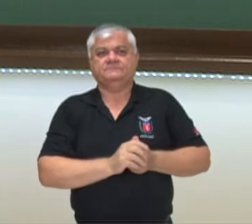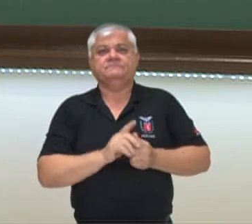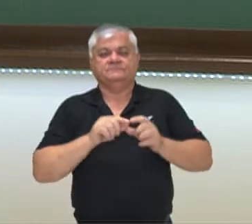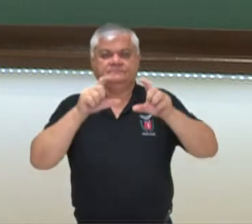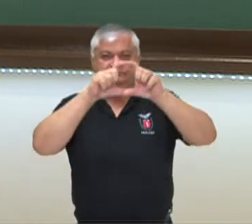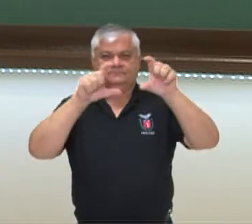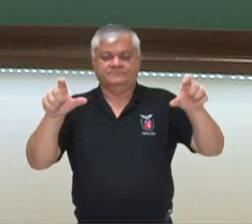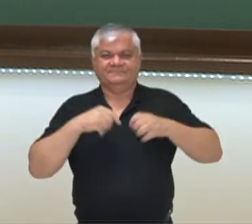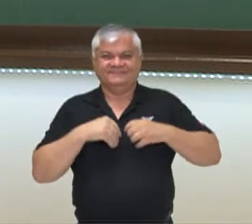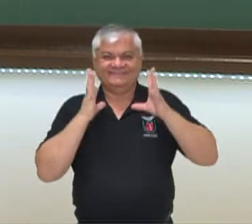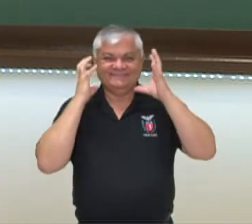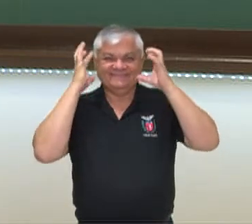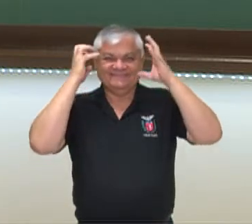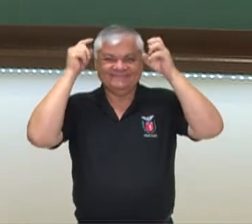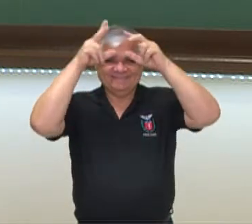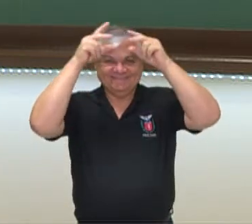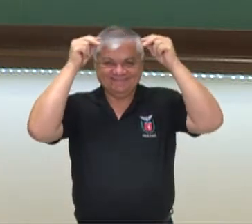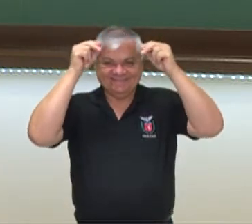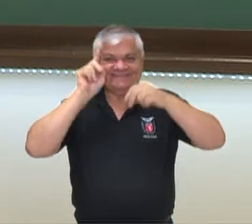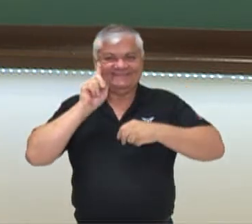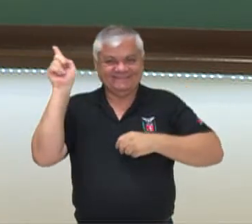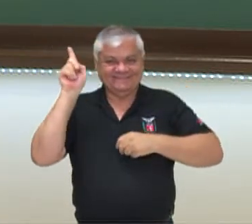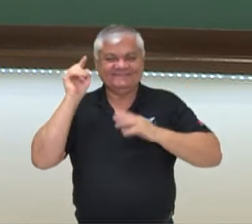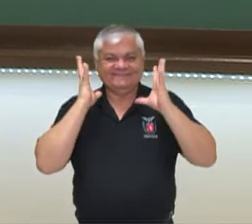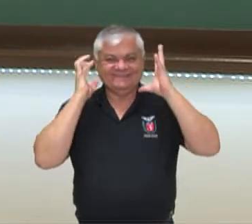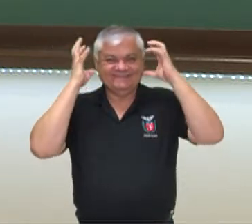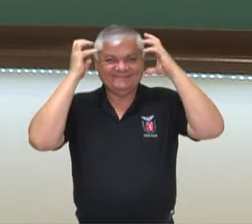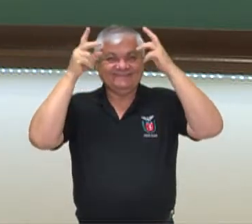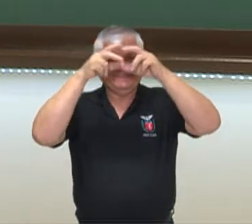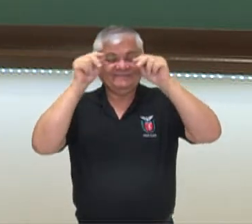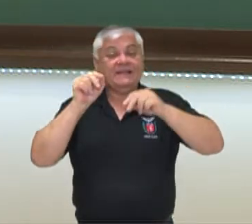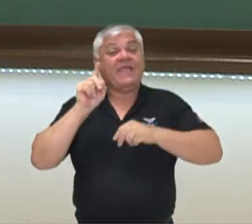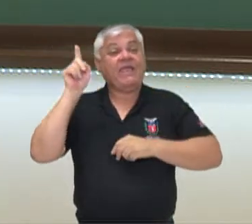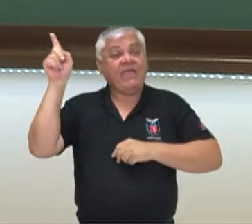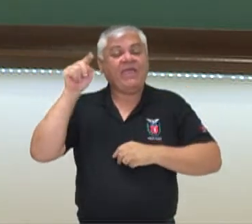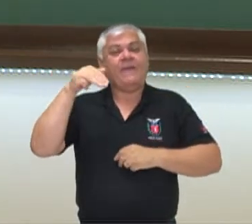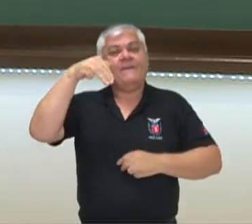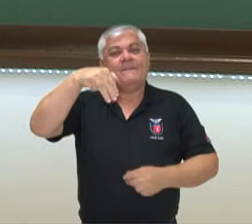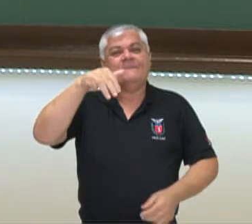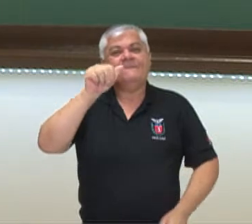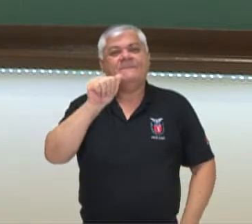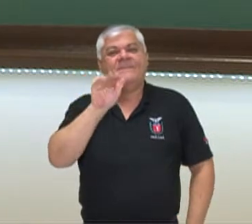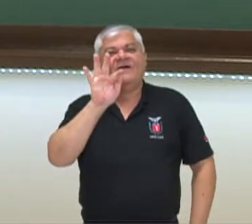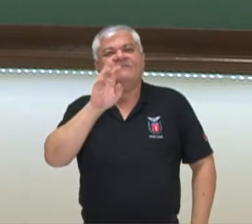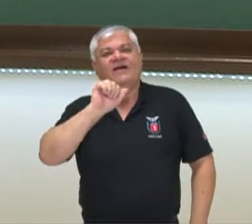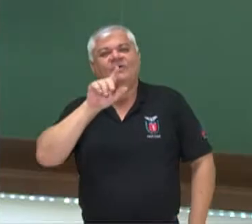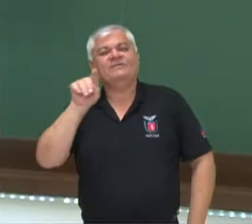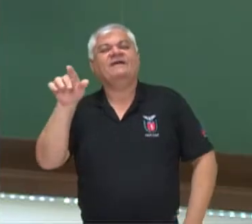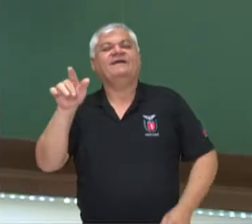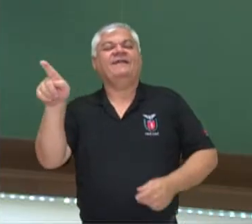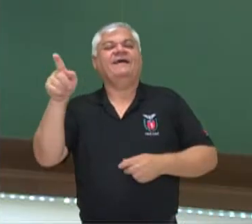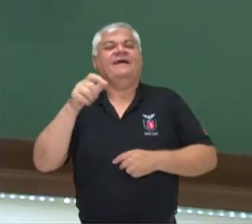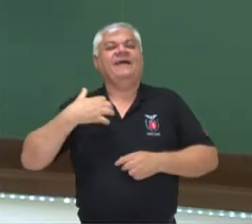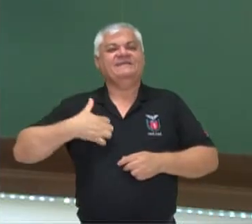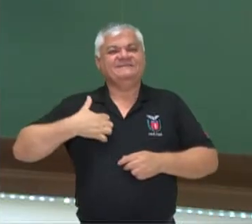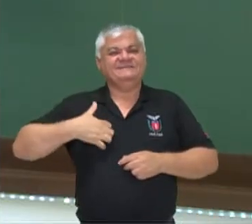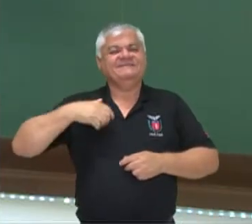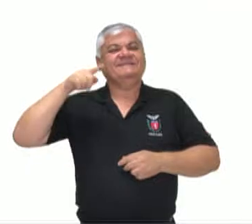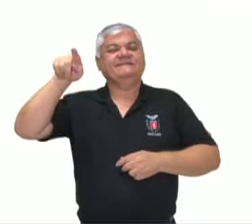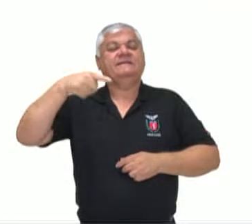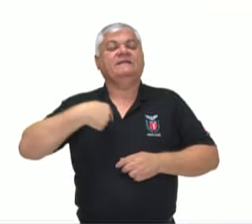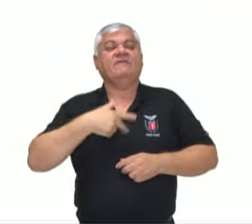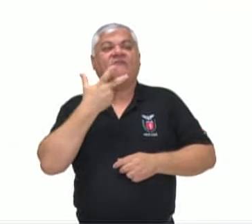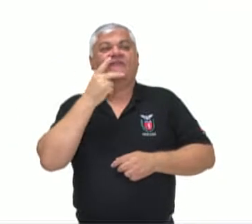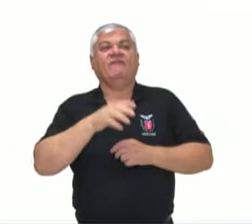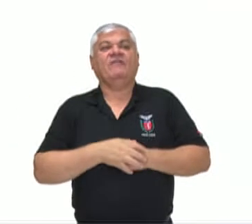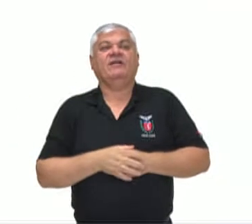da Mafalda, né, esse personagem aí criado pelo cartunista Quino, argentino, né? Então a Mafalda diz assim, ó: